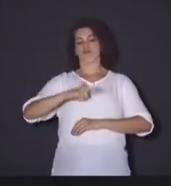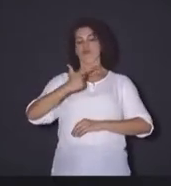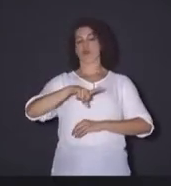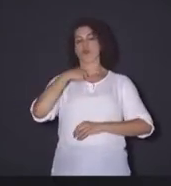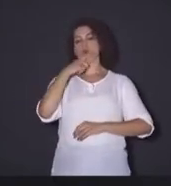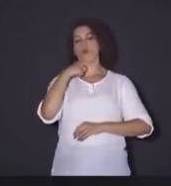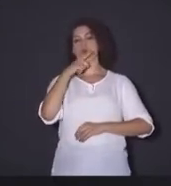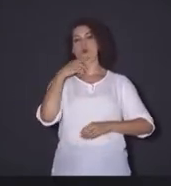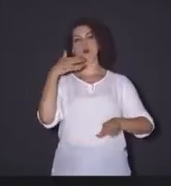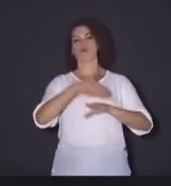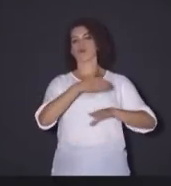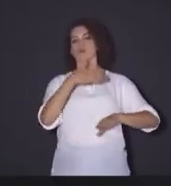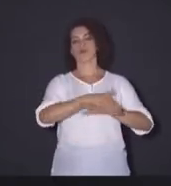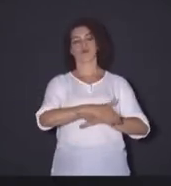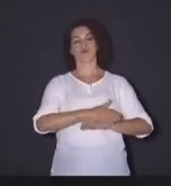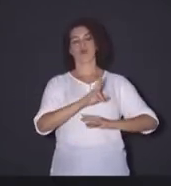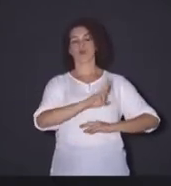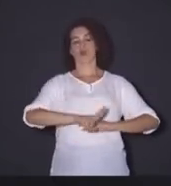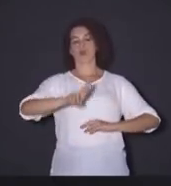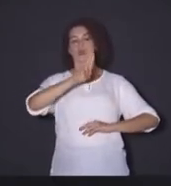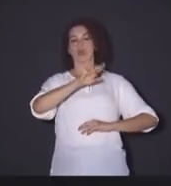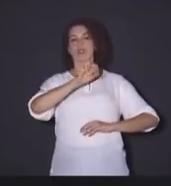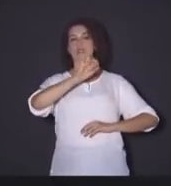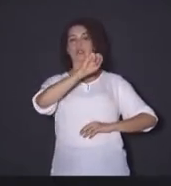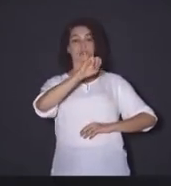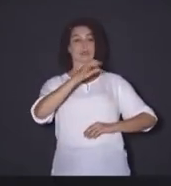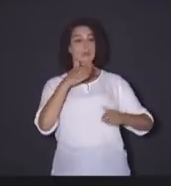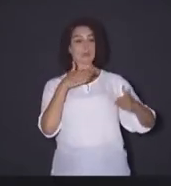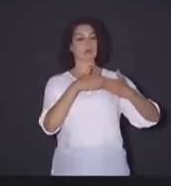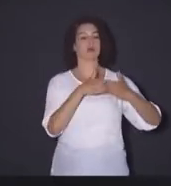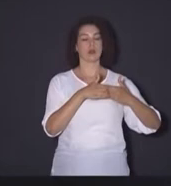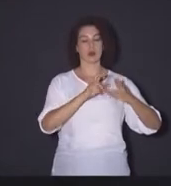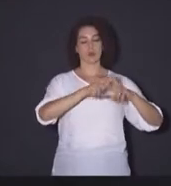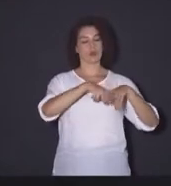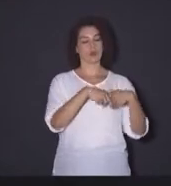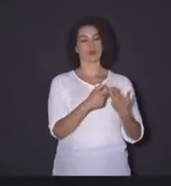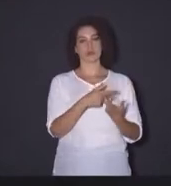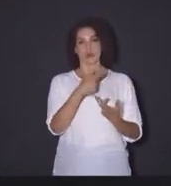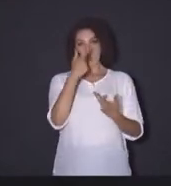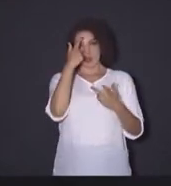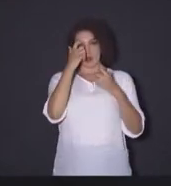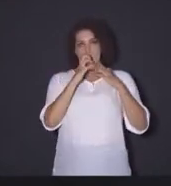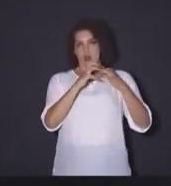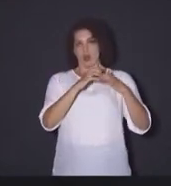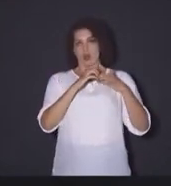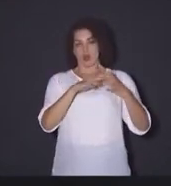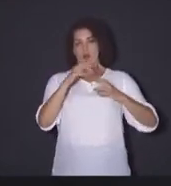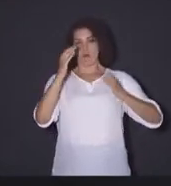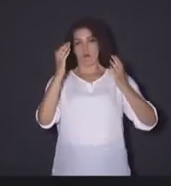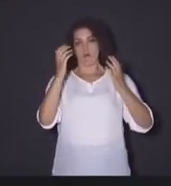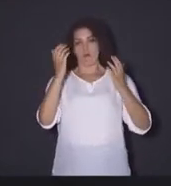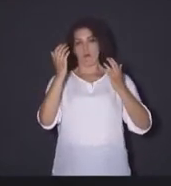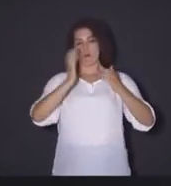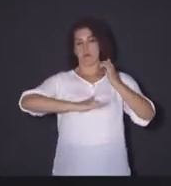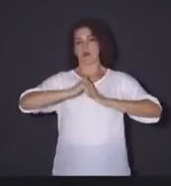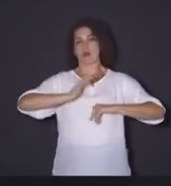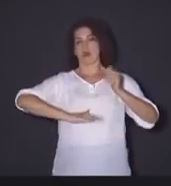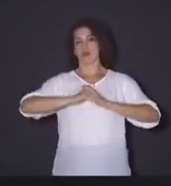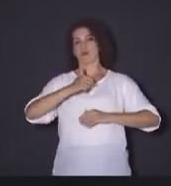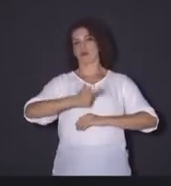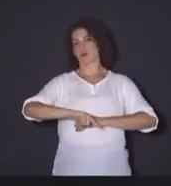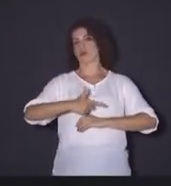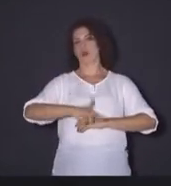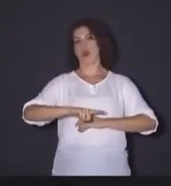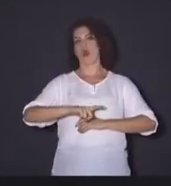é aberta a partir das competências quem não entrou não tem essa competência dentro de uma lógica meritocrática que joga nas costas do